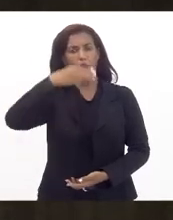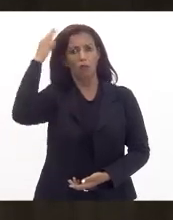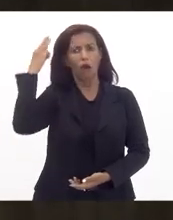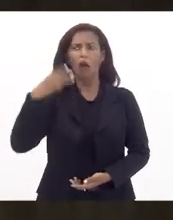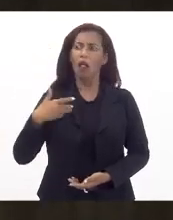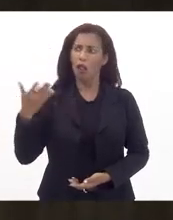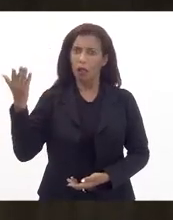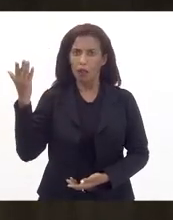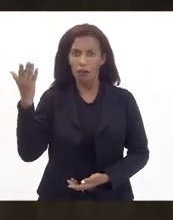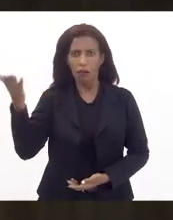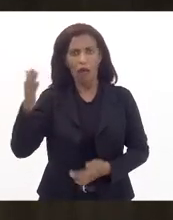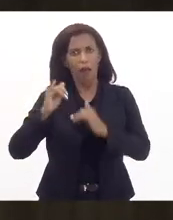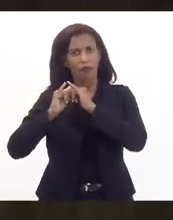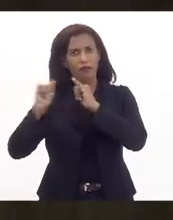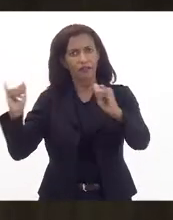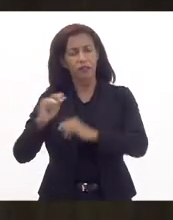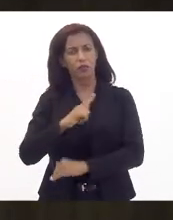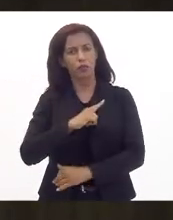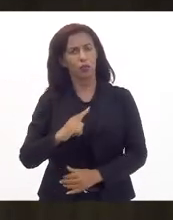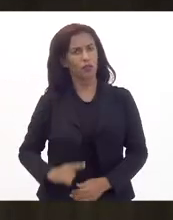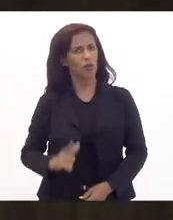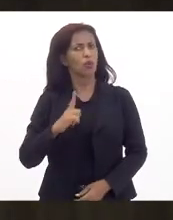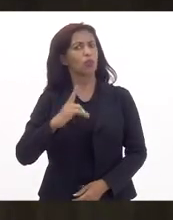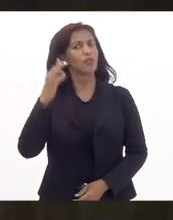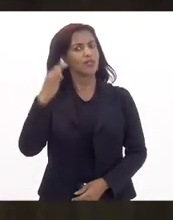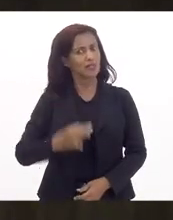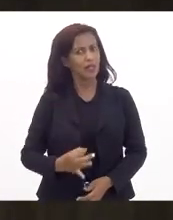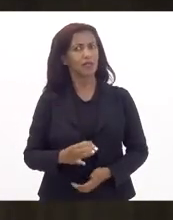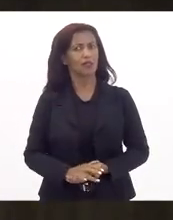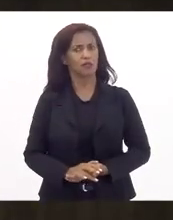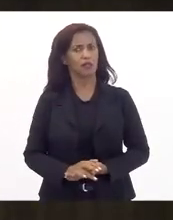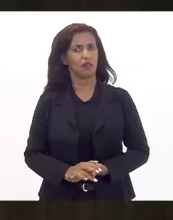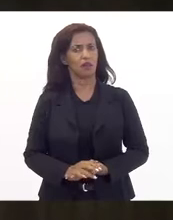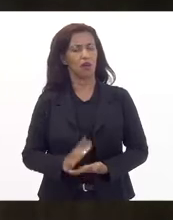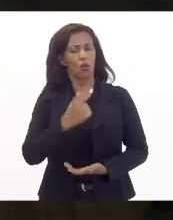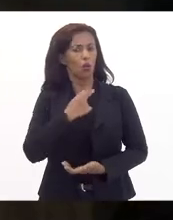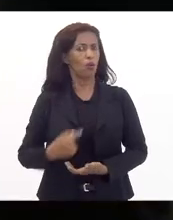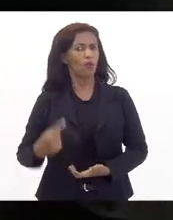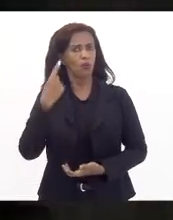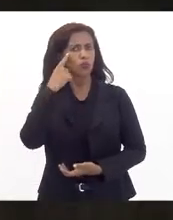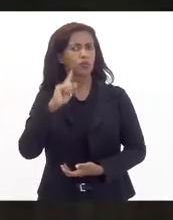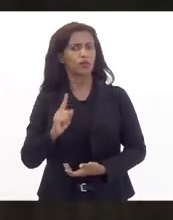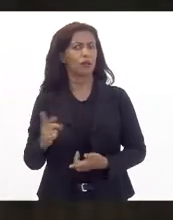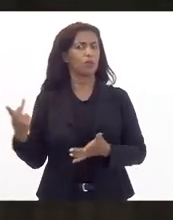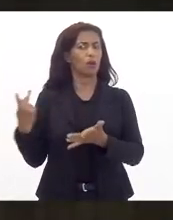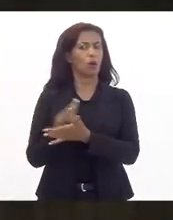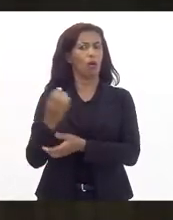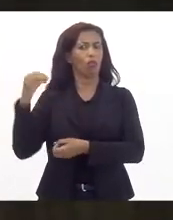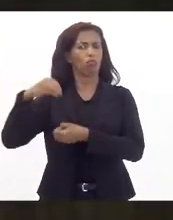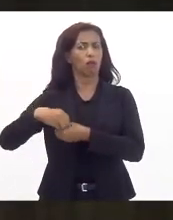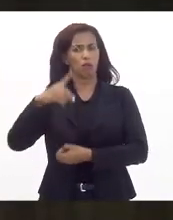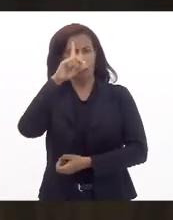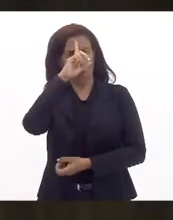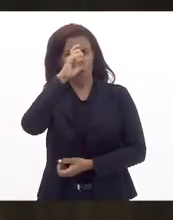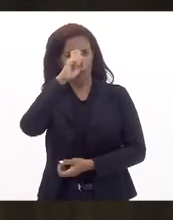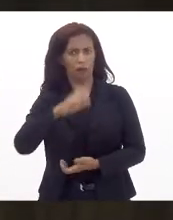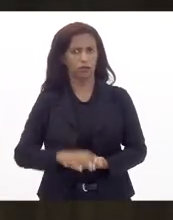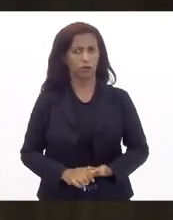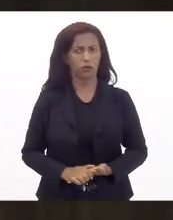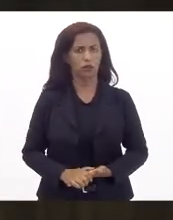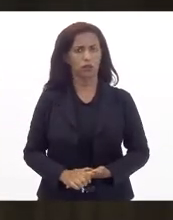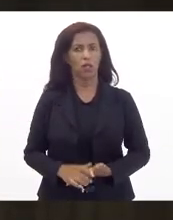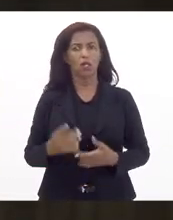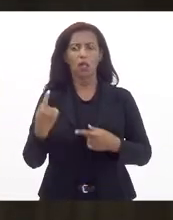leve ao conhecimento do governador porque eu tenho certeza o governador não tem conhecimento que vai acontecer na unidade de saúde tenho certeza e